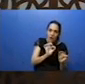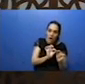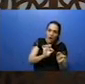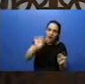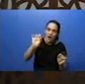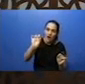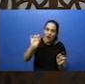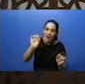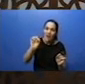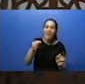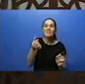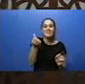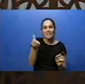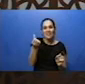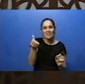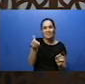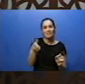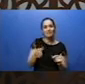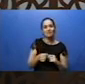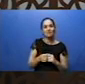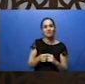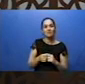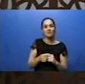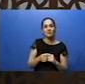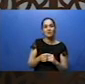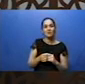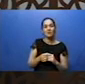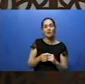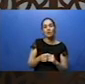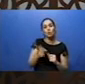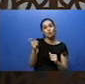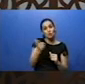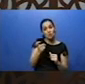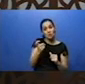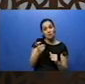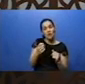Certo? Aqui eu vou chamar de x, é o que eu quero descobrir.